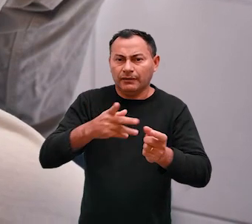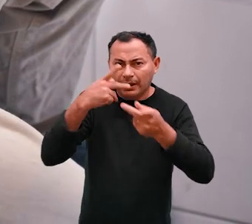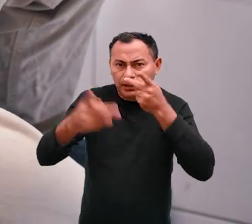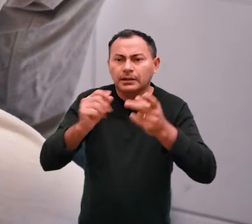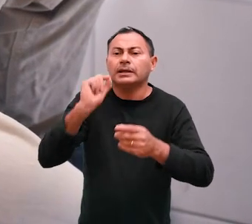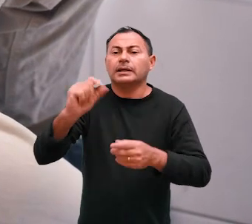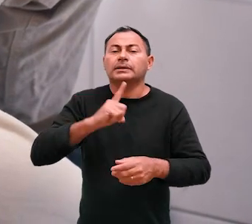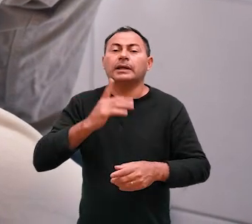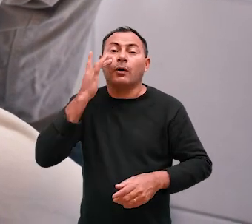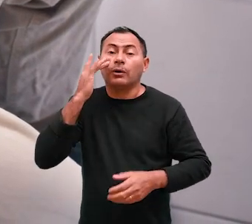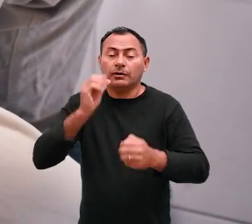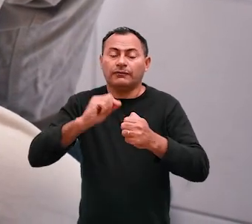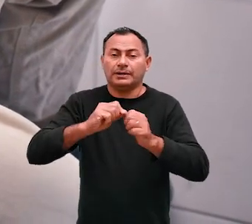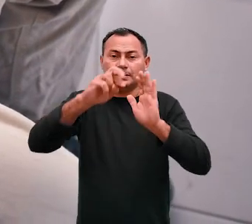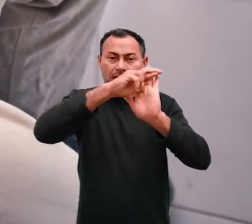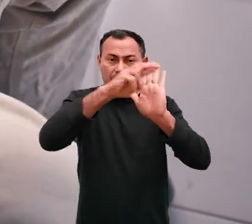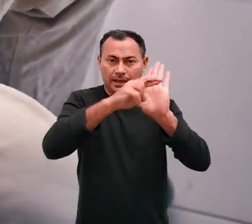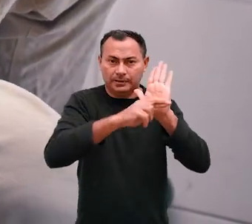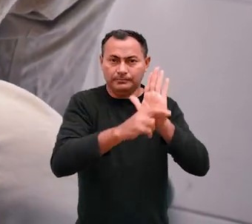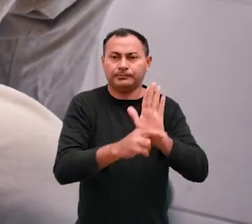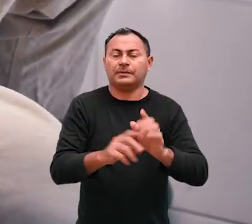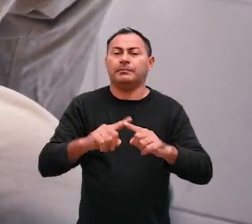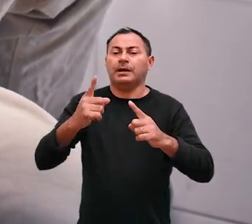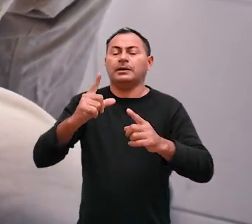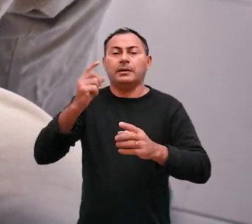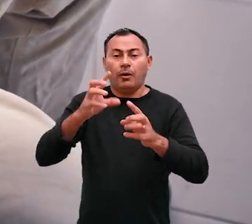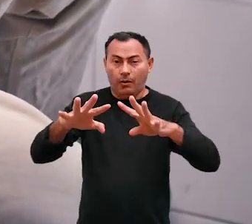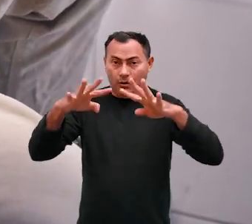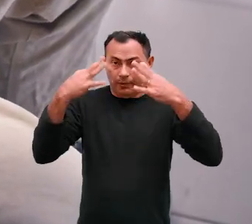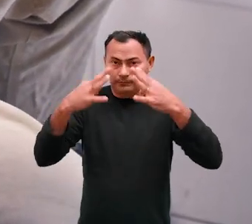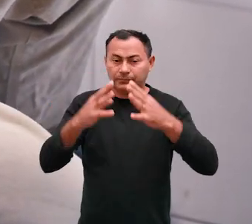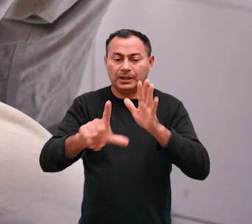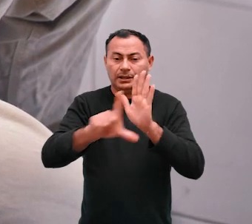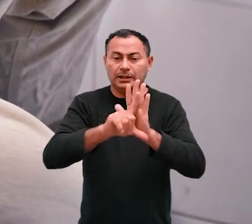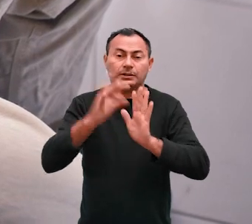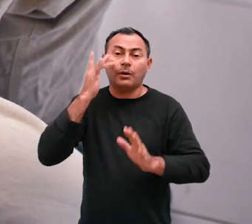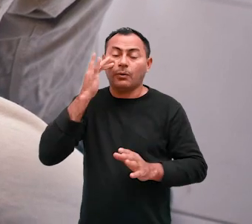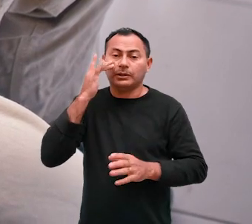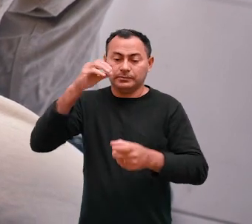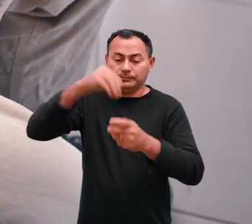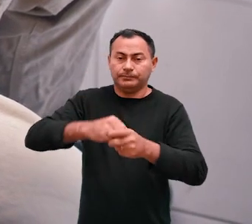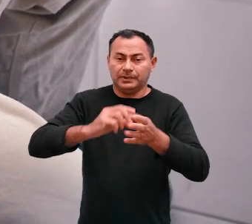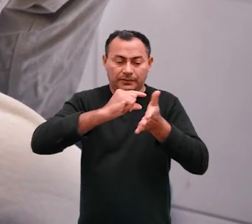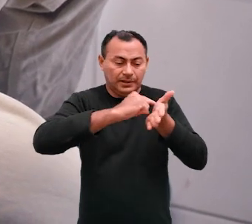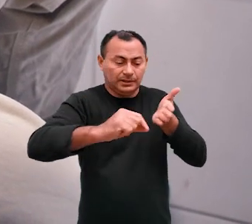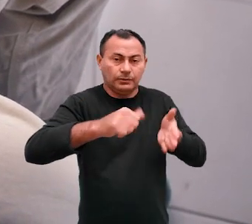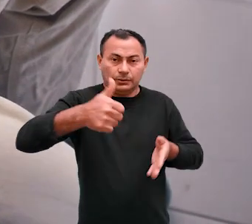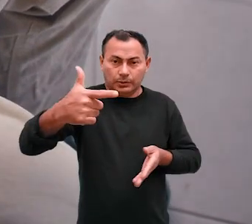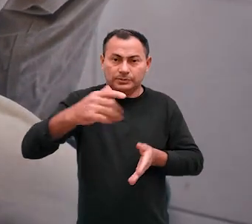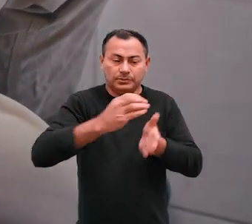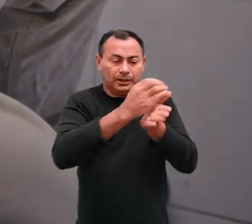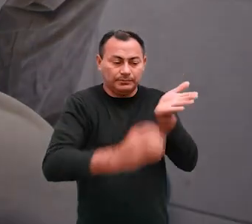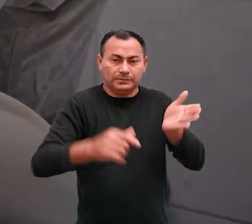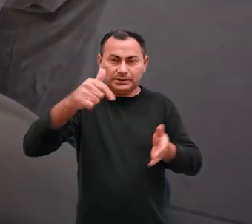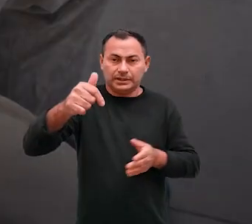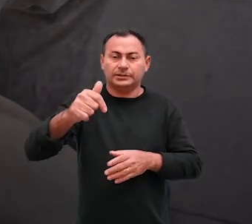disseram: quem tem o ouro faz as regras. Preste atenção agora à lei de ouro contida no versículo 12 do capítulo